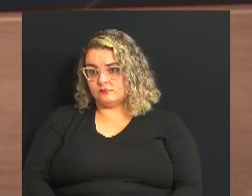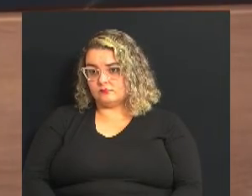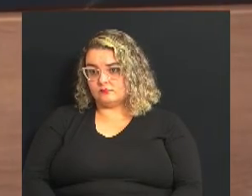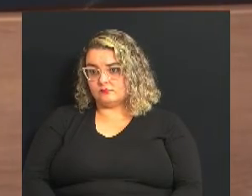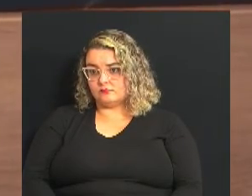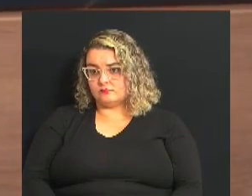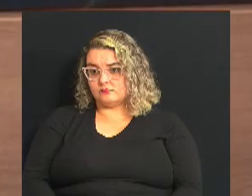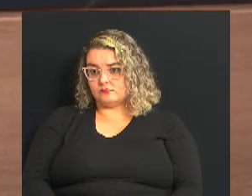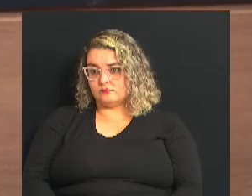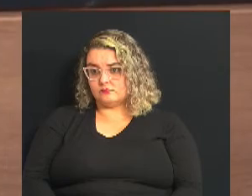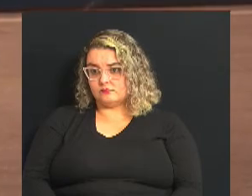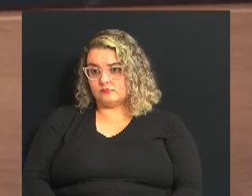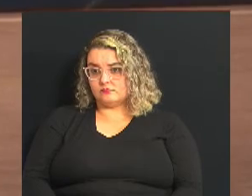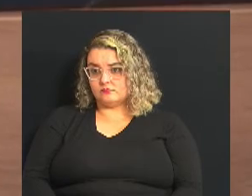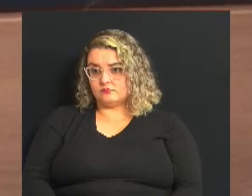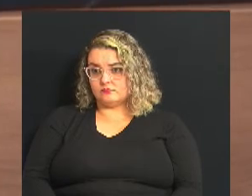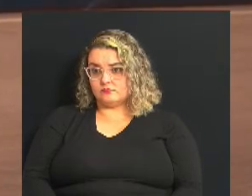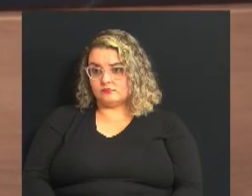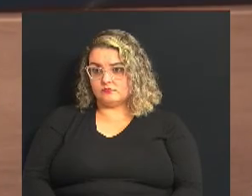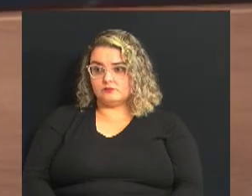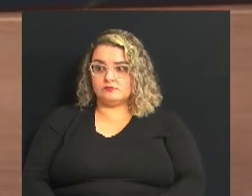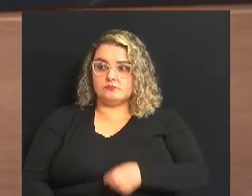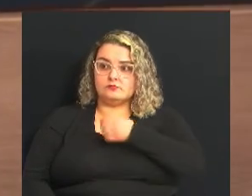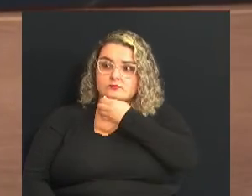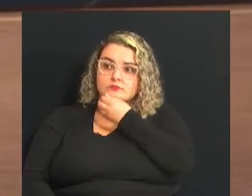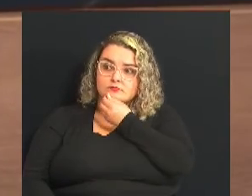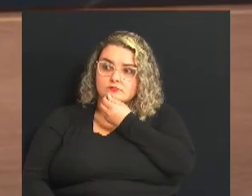você copiar algo,